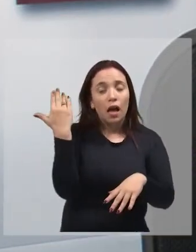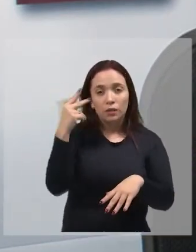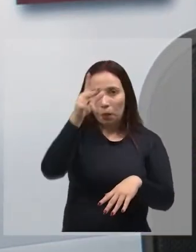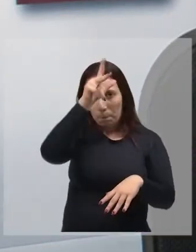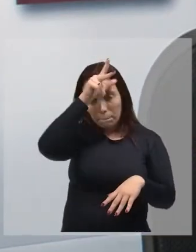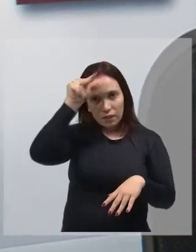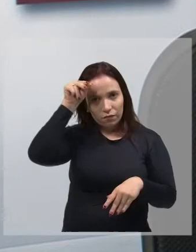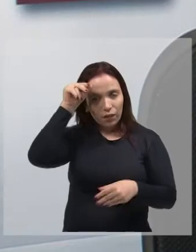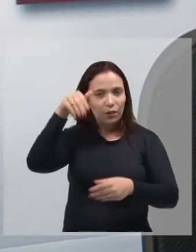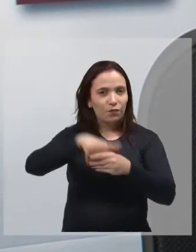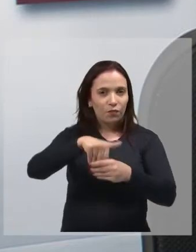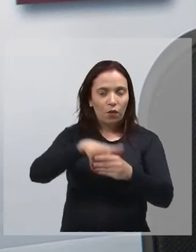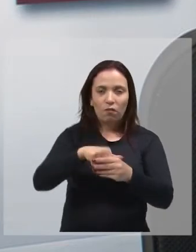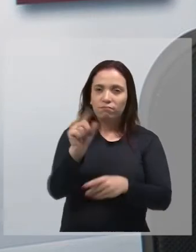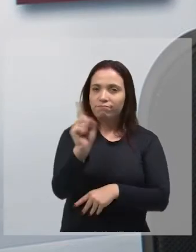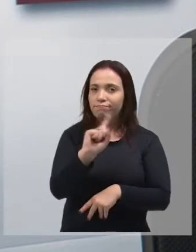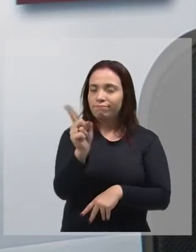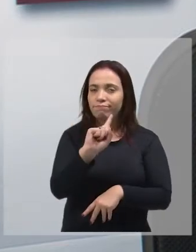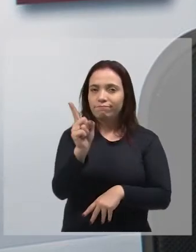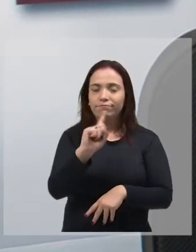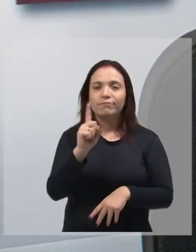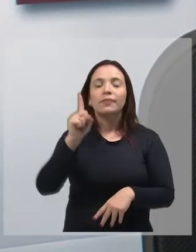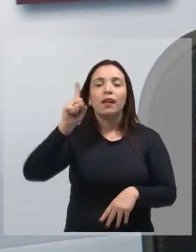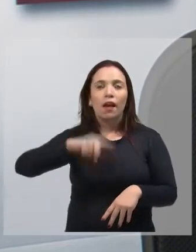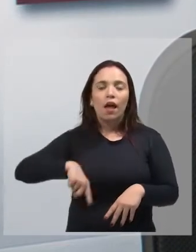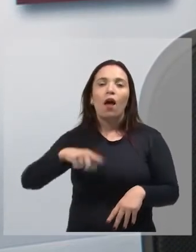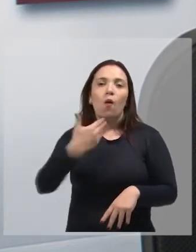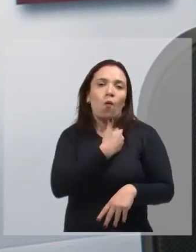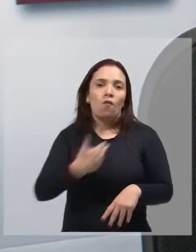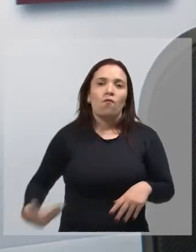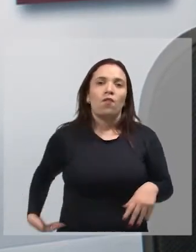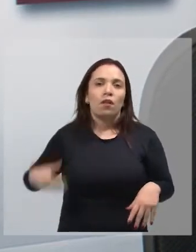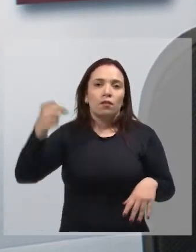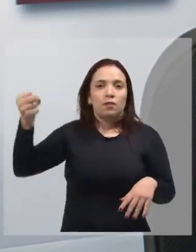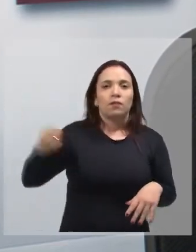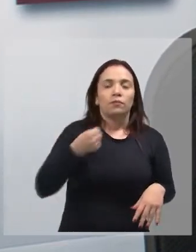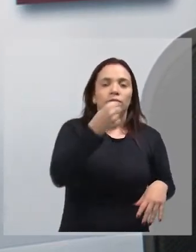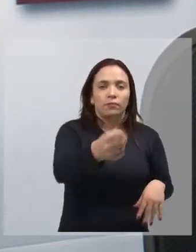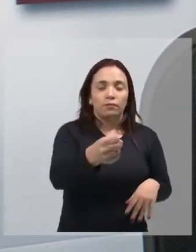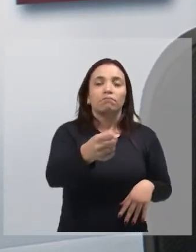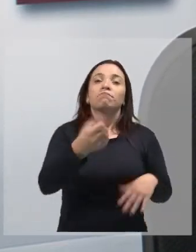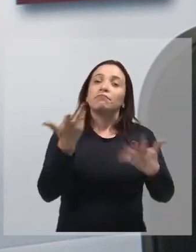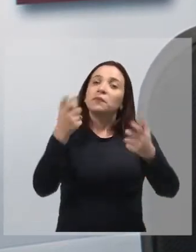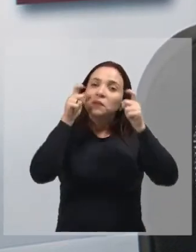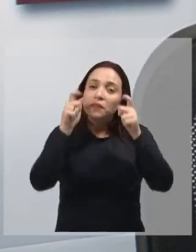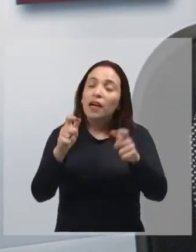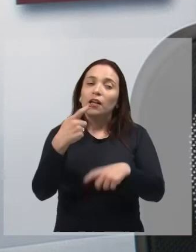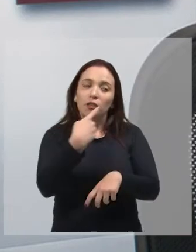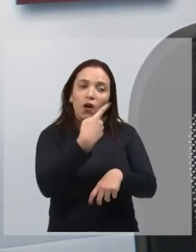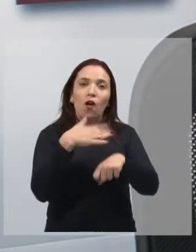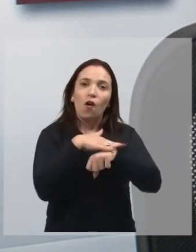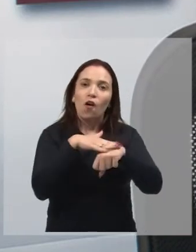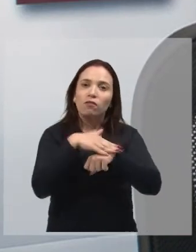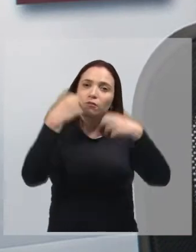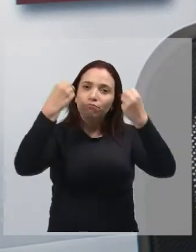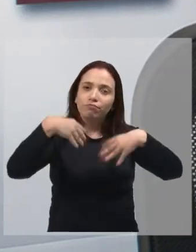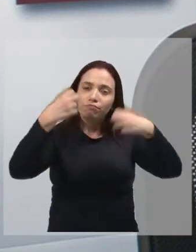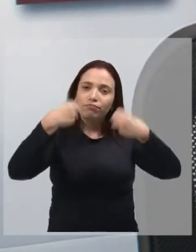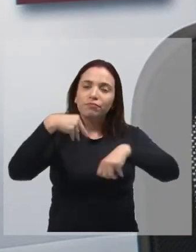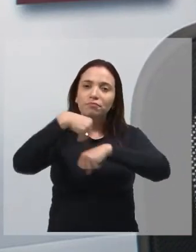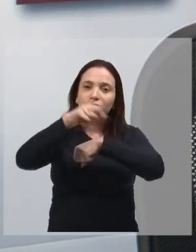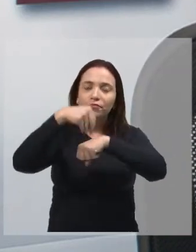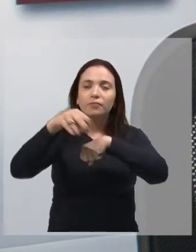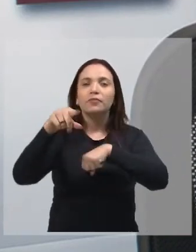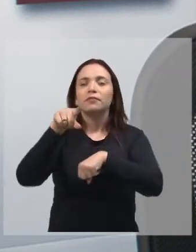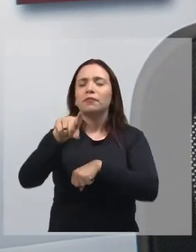escolhido pela maneira direta, não. Era uma indicação do governador. Então, é interessante ver isso, você ter noção de como